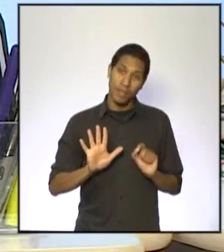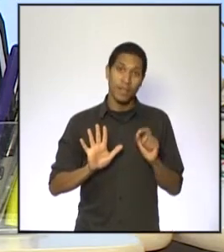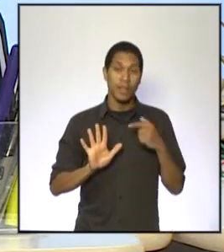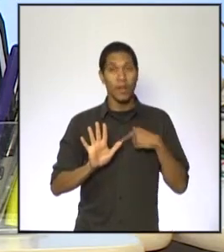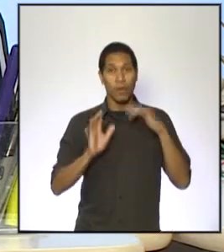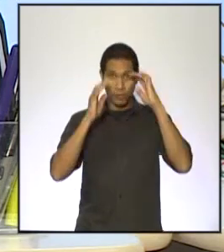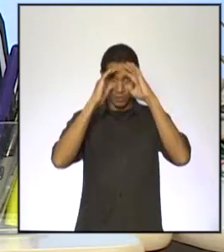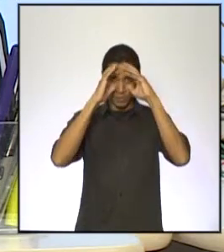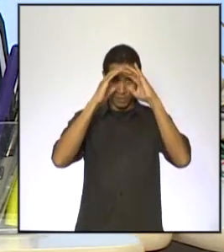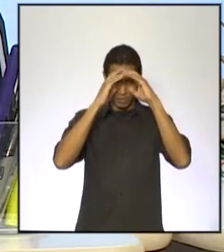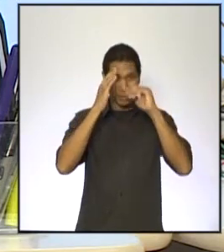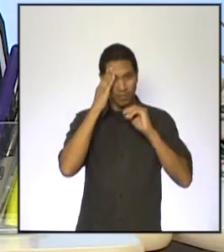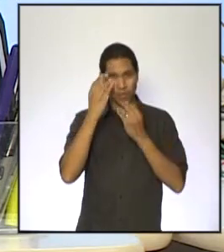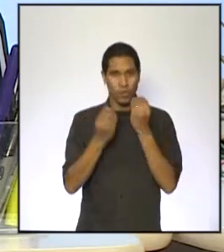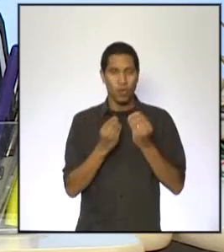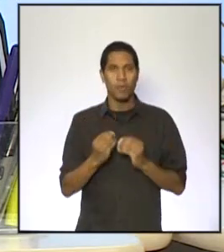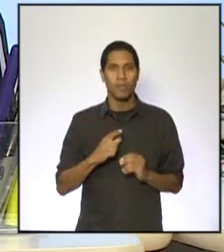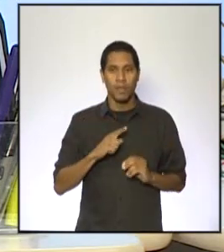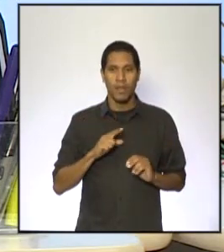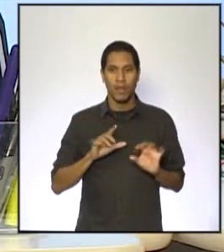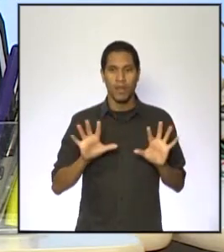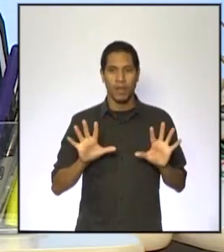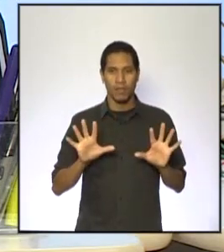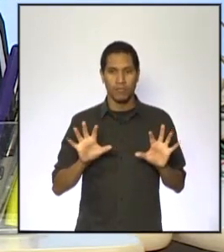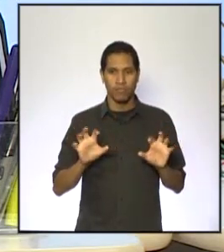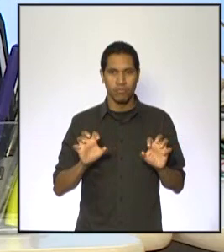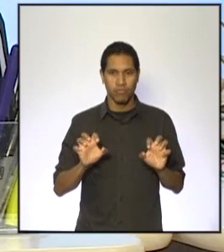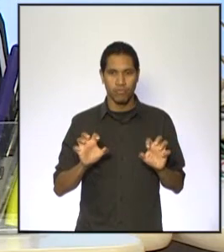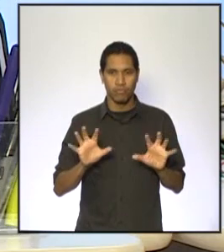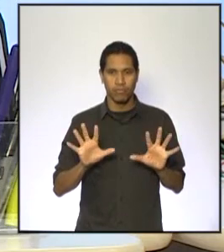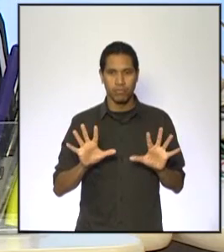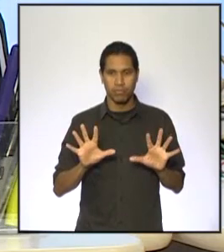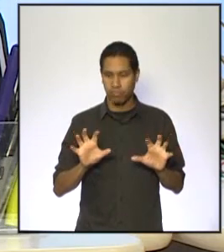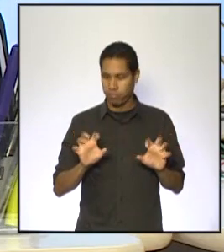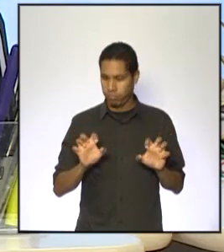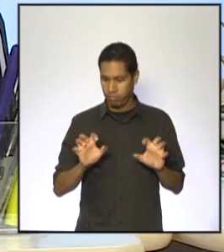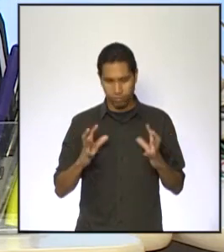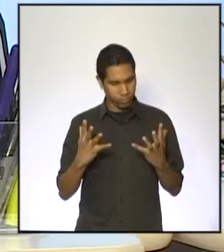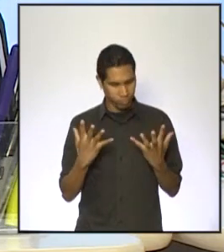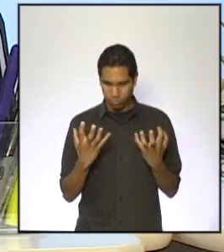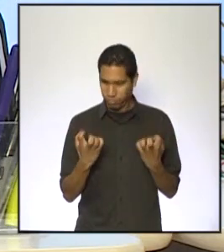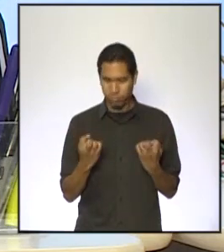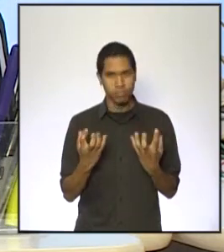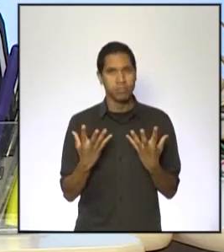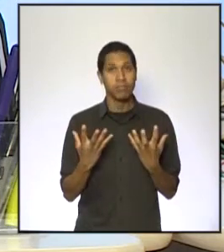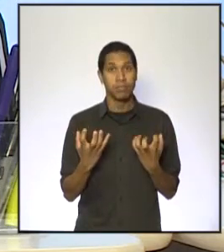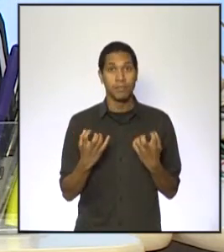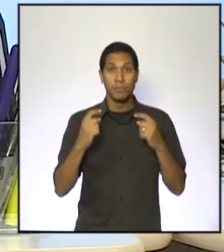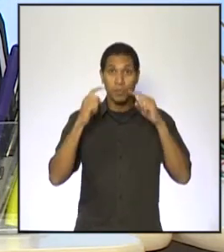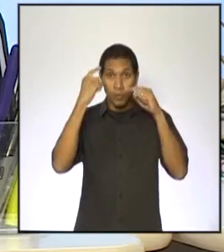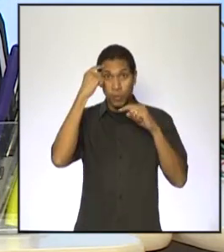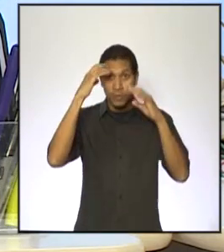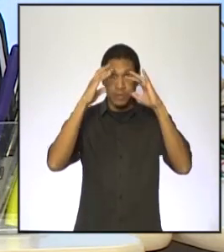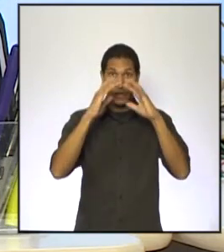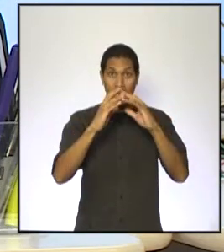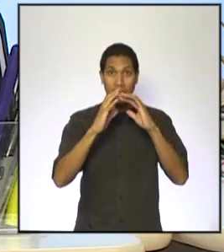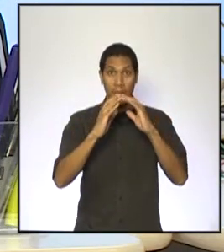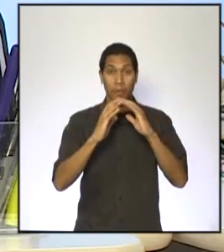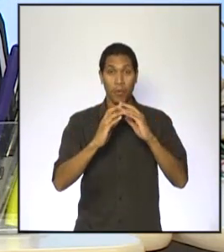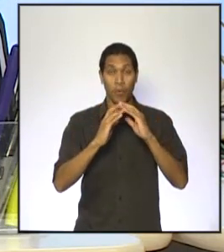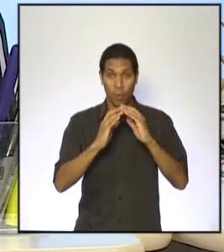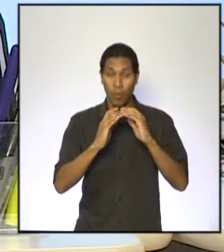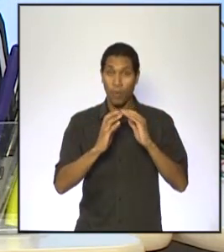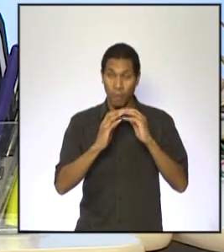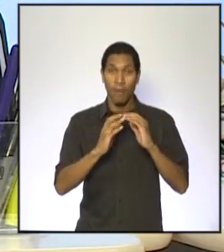a abertura e o fechamento das nossas mãos. O nosso cérebro ele é muito ativo e ele responde,